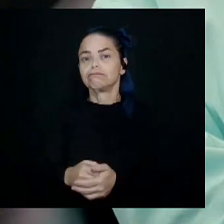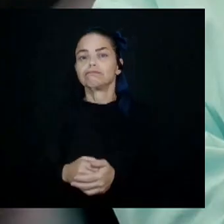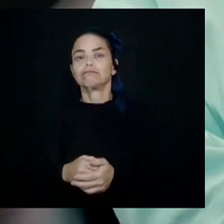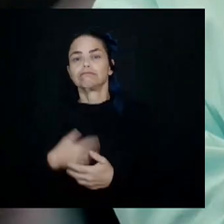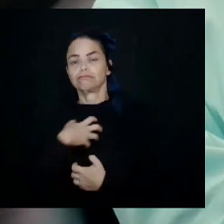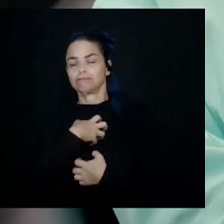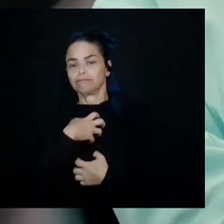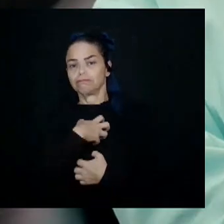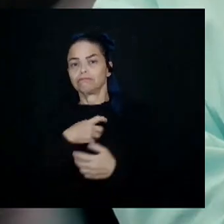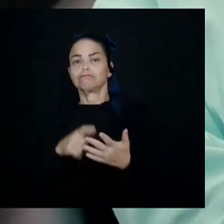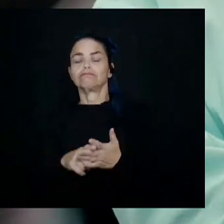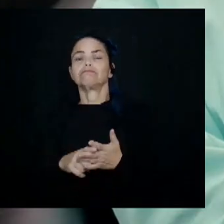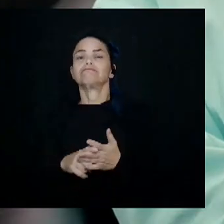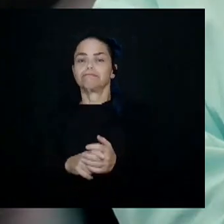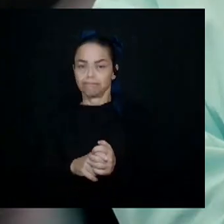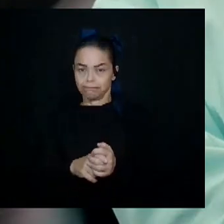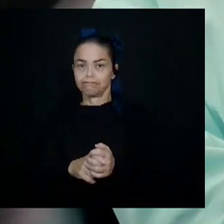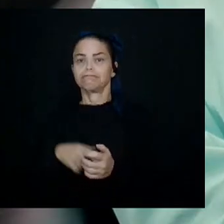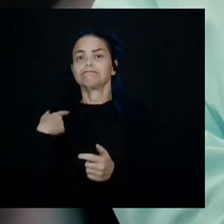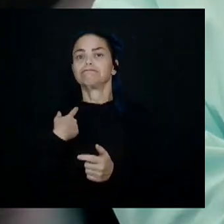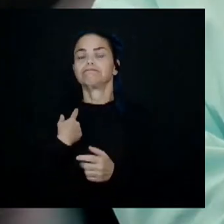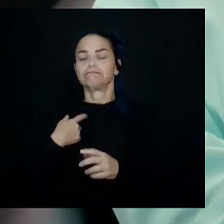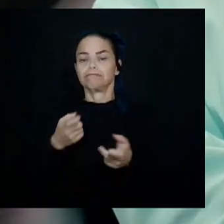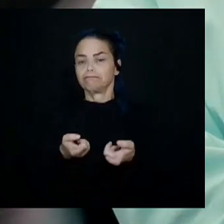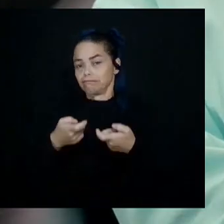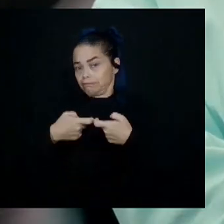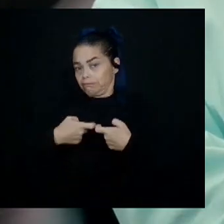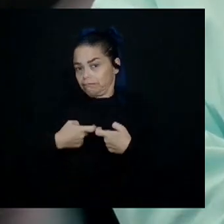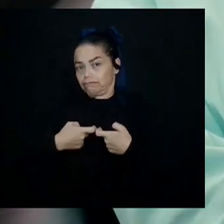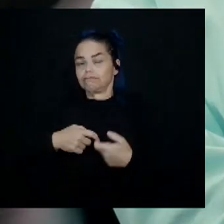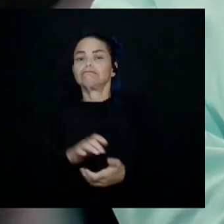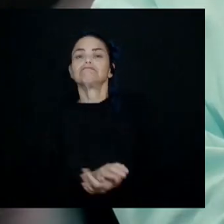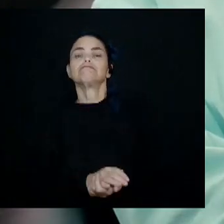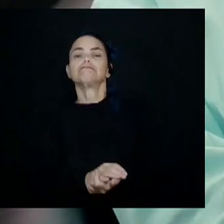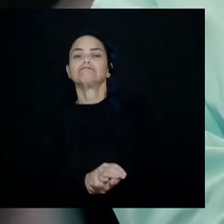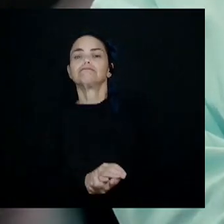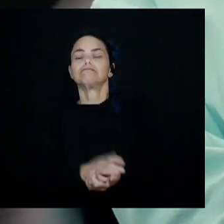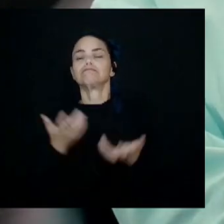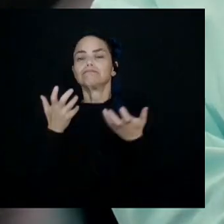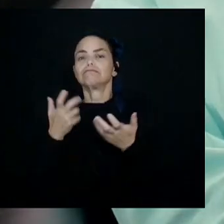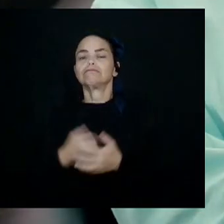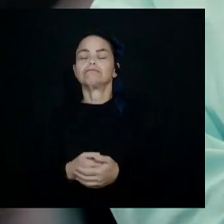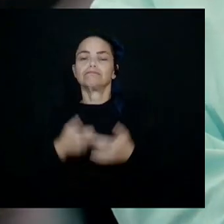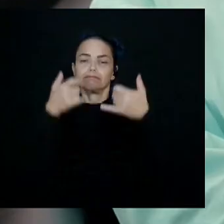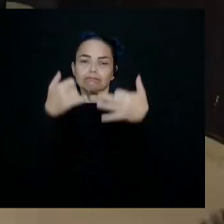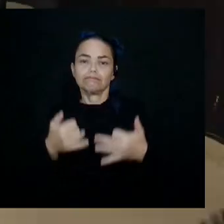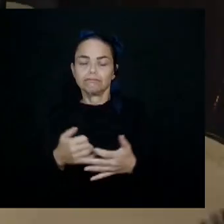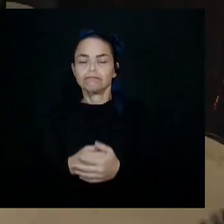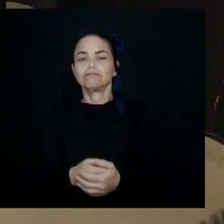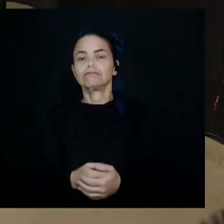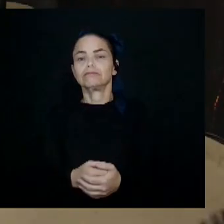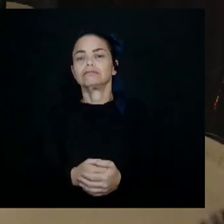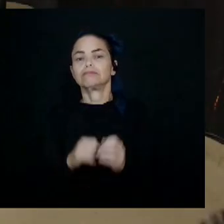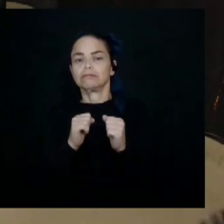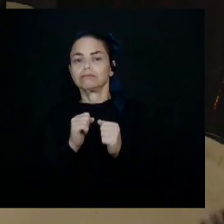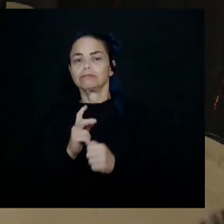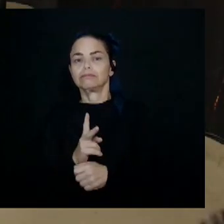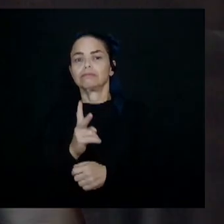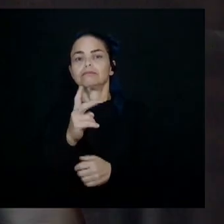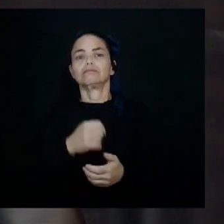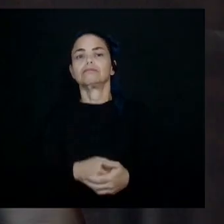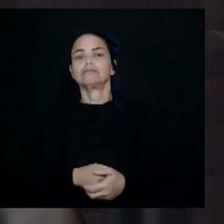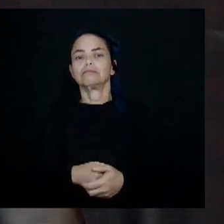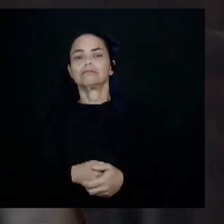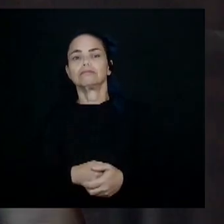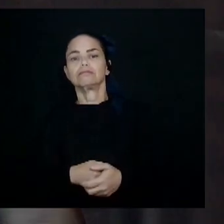na parte da sexualidade. Então, era esse gancho que eu queria pegar de você. Posso continuar? Claro, por favor. Foi, acho que